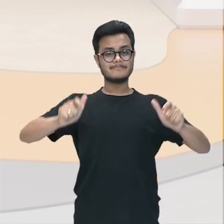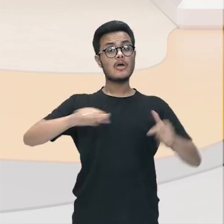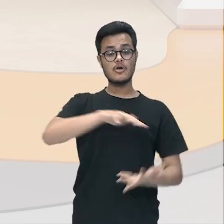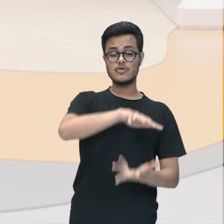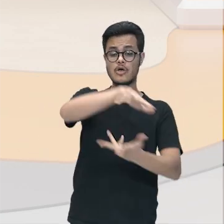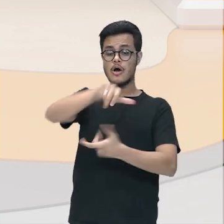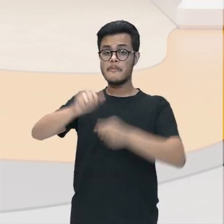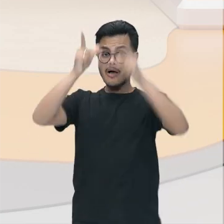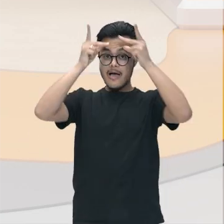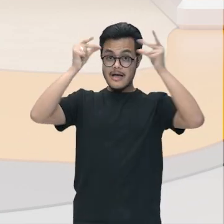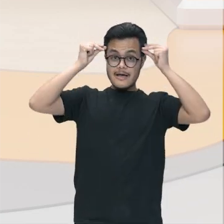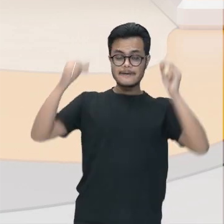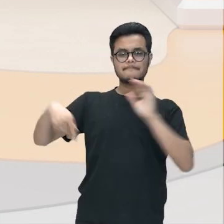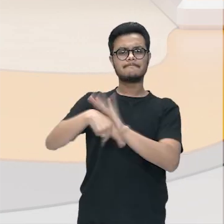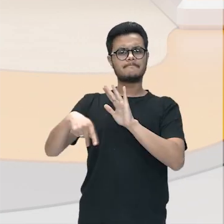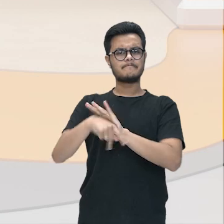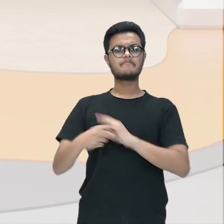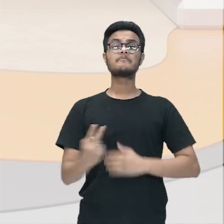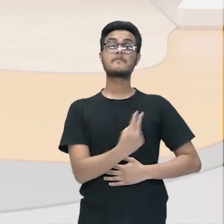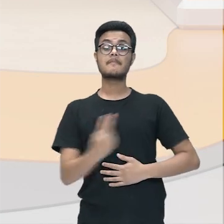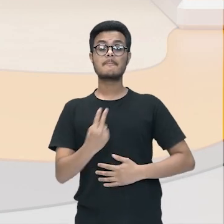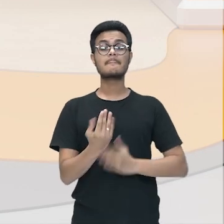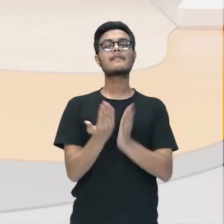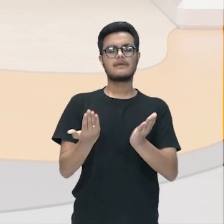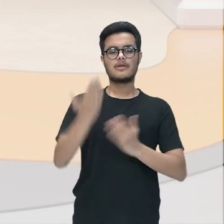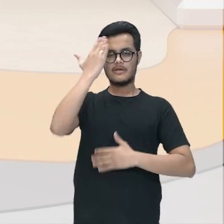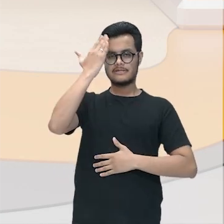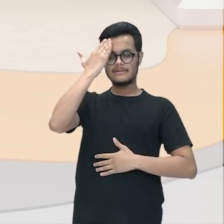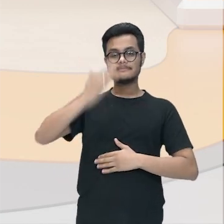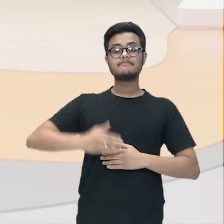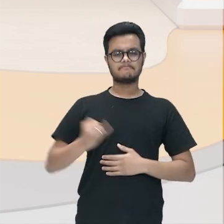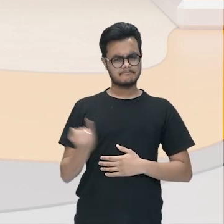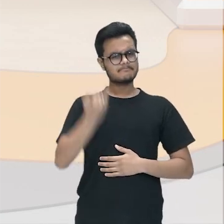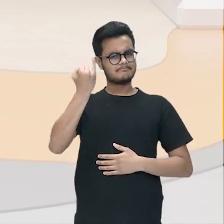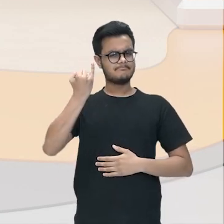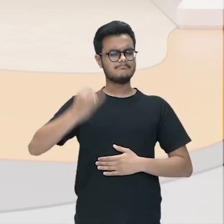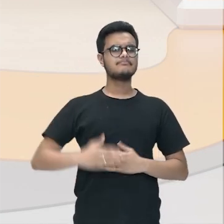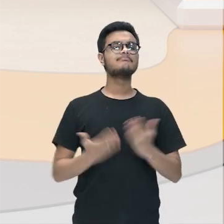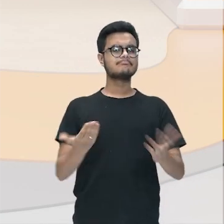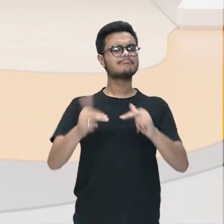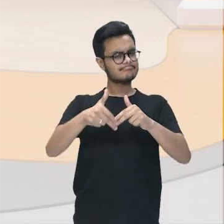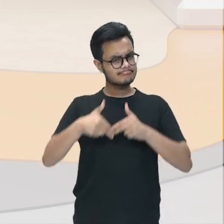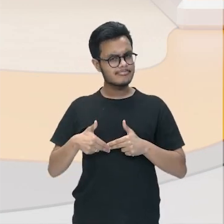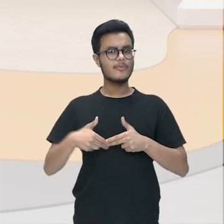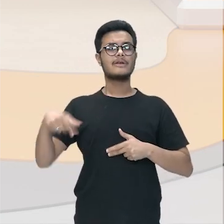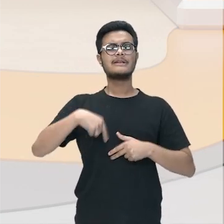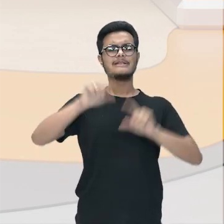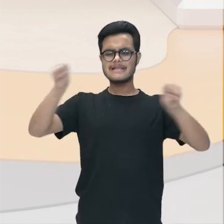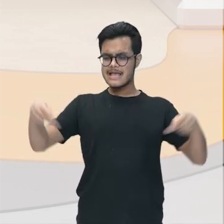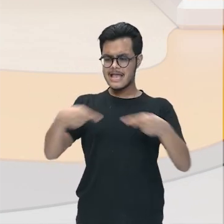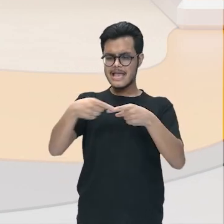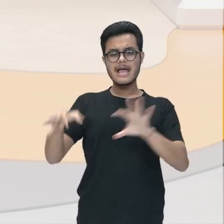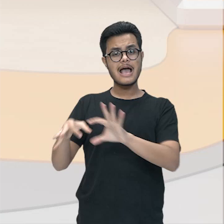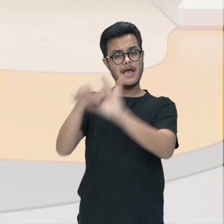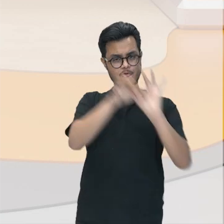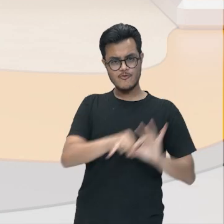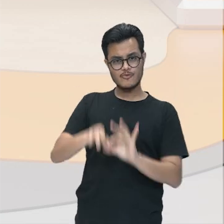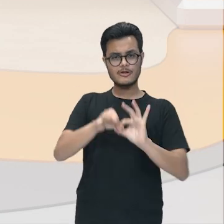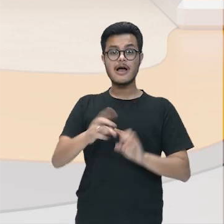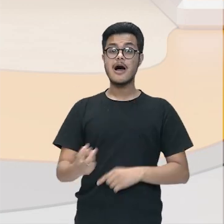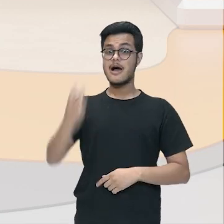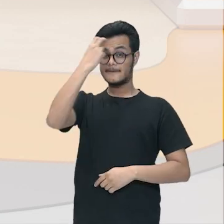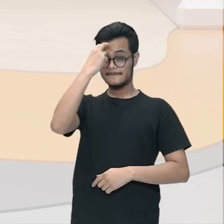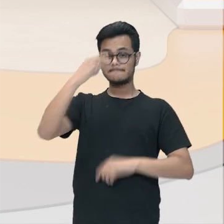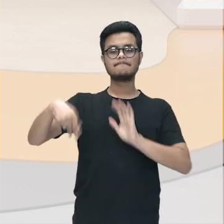as duas grandes cidades-estados, a gente sabe, então, por quê? Por causa, então, dessa difusão da cultura que a gente chama,